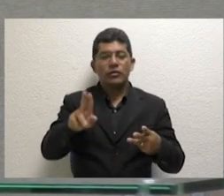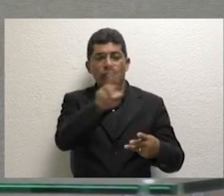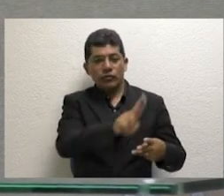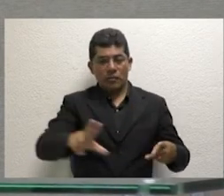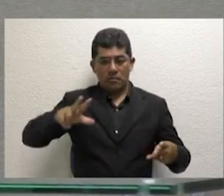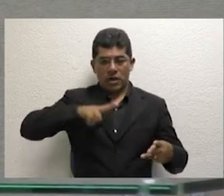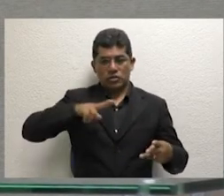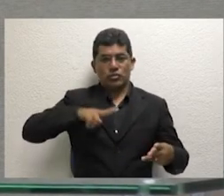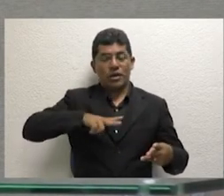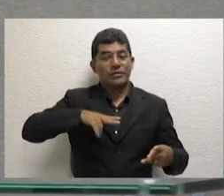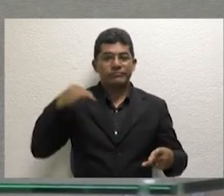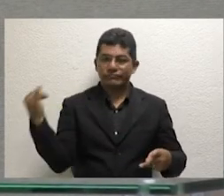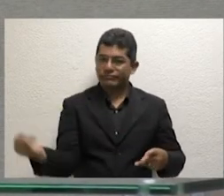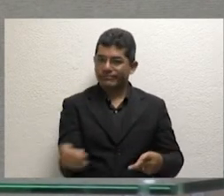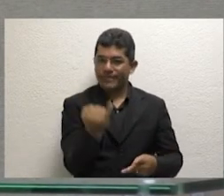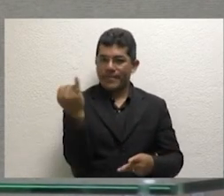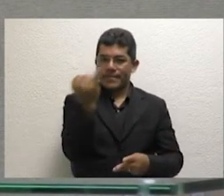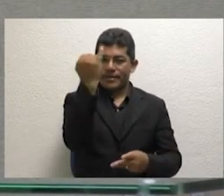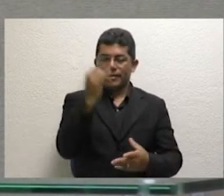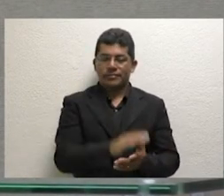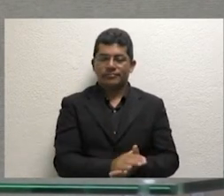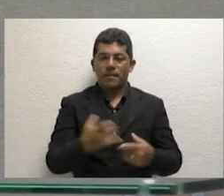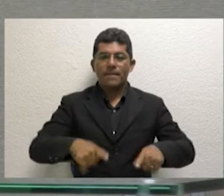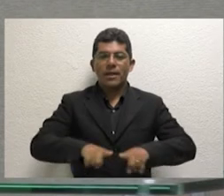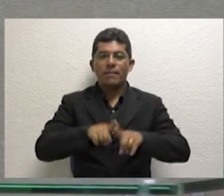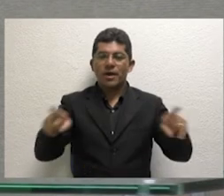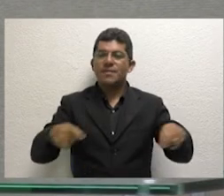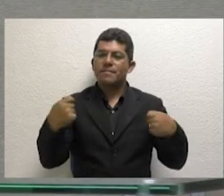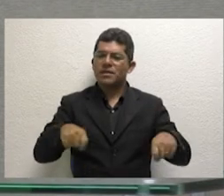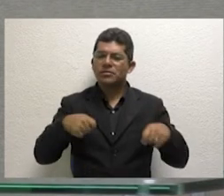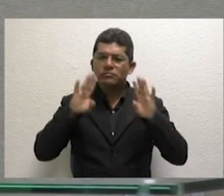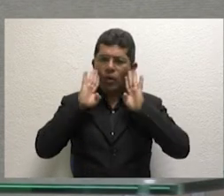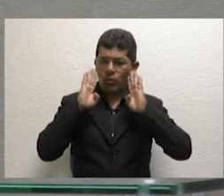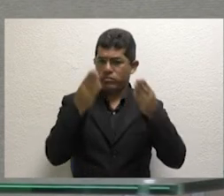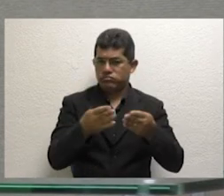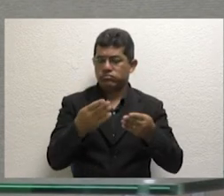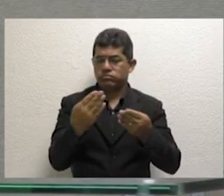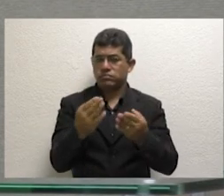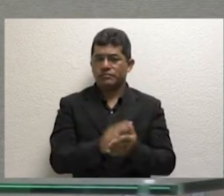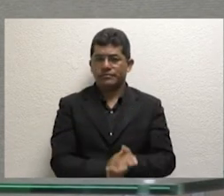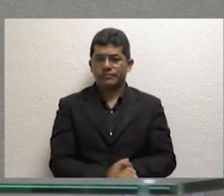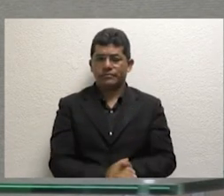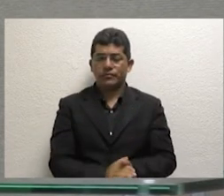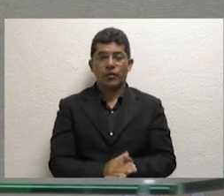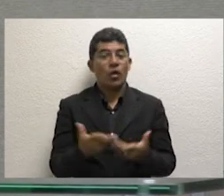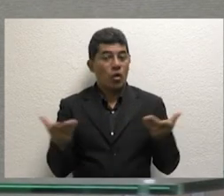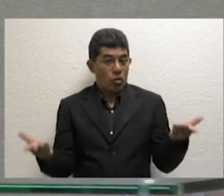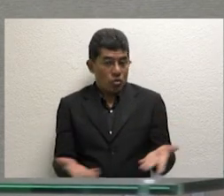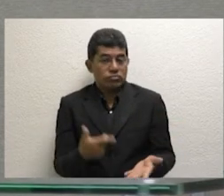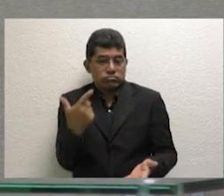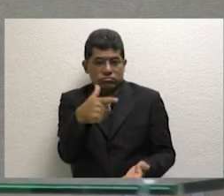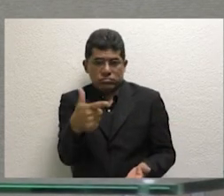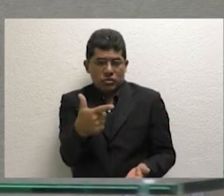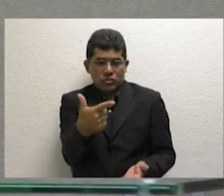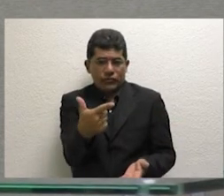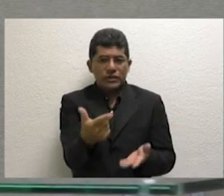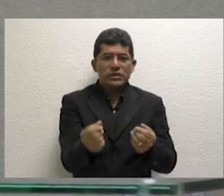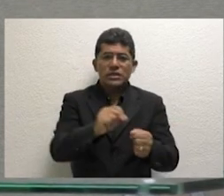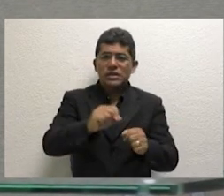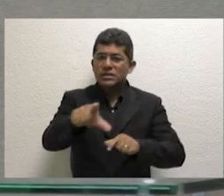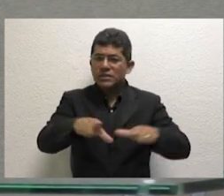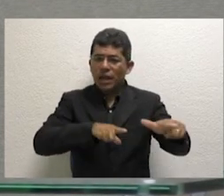papel muito importante mas eles tem que jogar esse papel e hoje não estão jogando